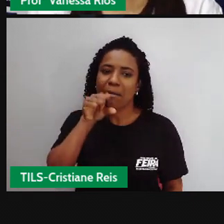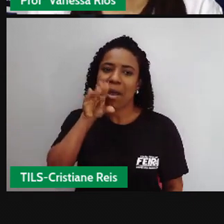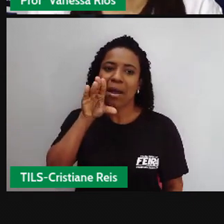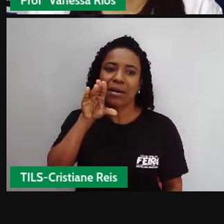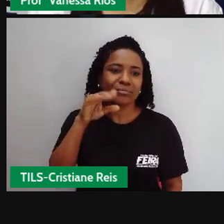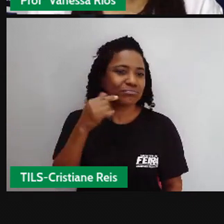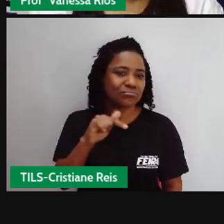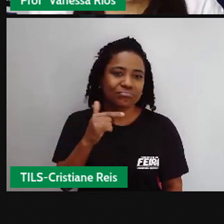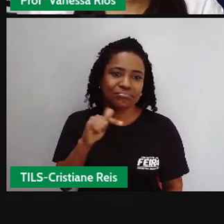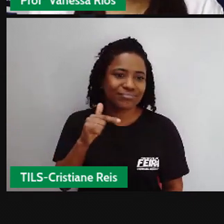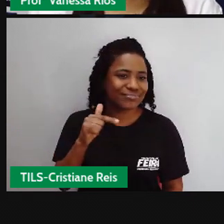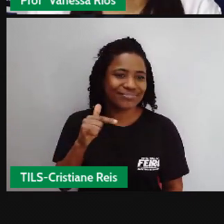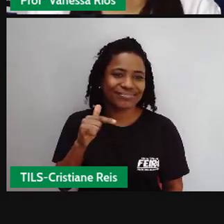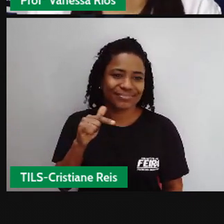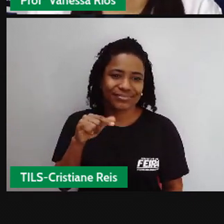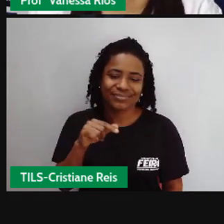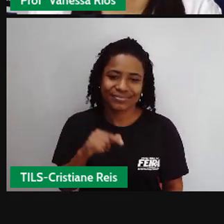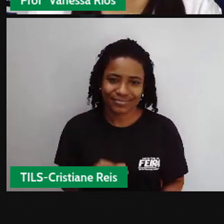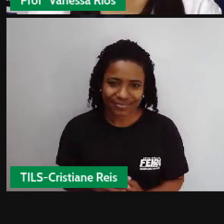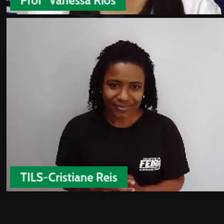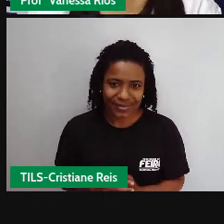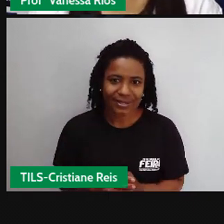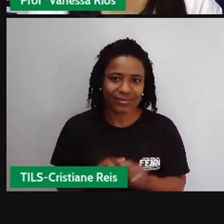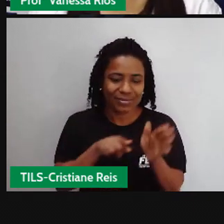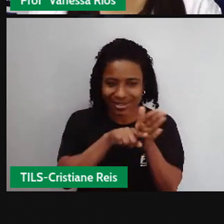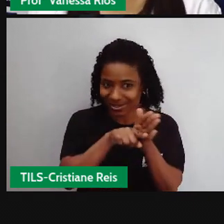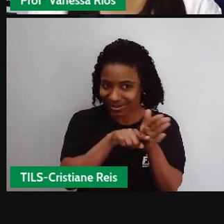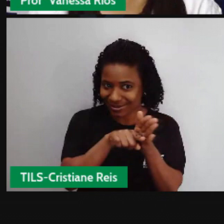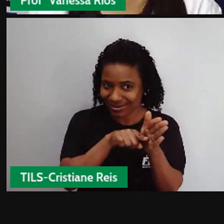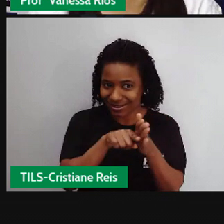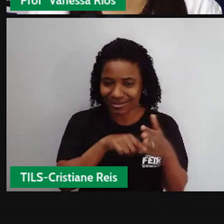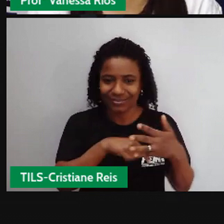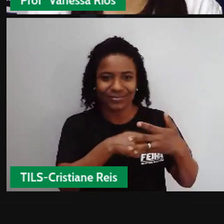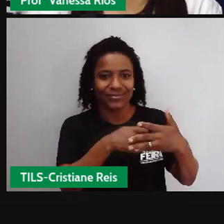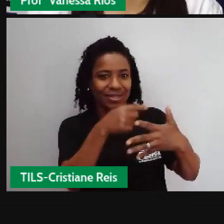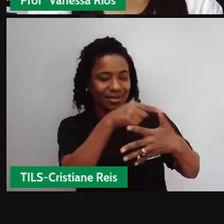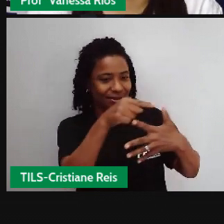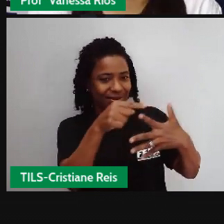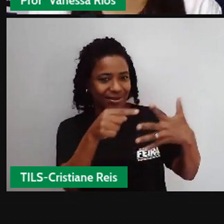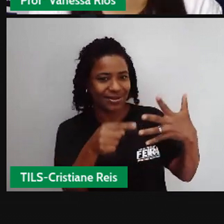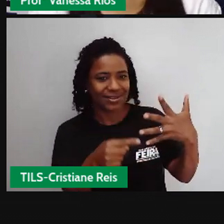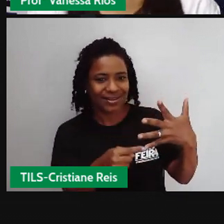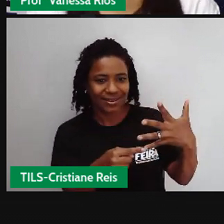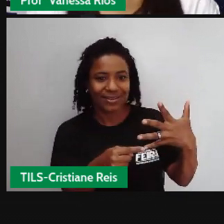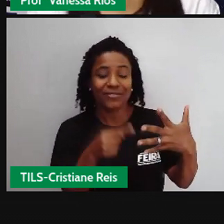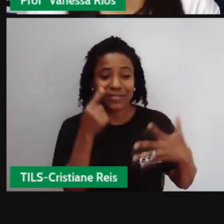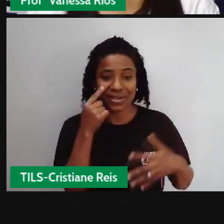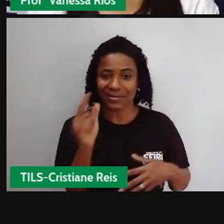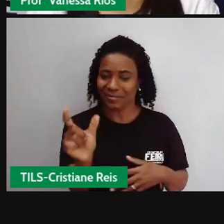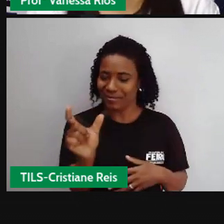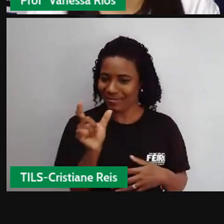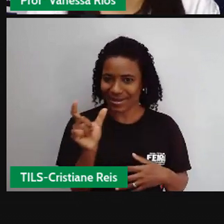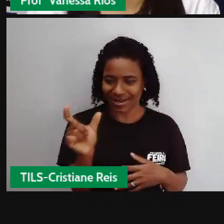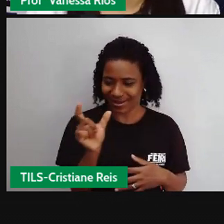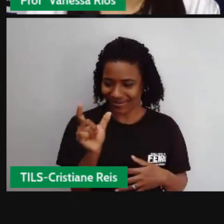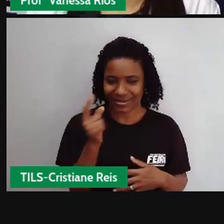analisar juntos as palavras? São elas. E aí a Pro colocou novamente outras palavras para a gente observar.